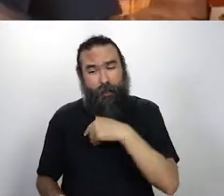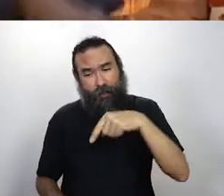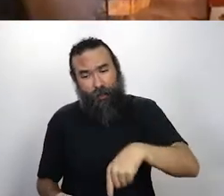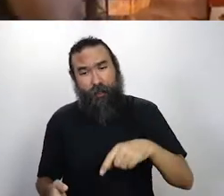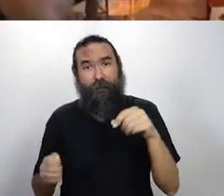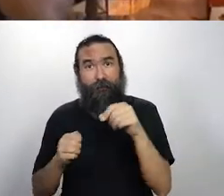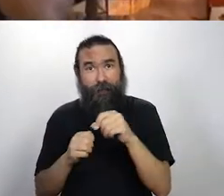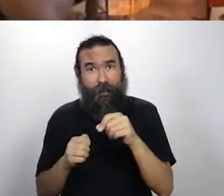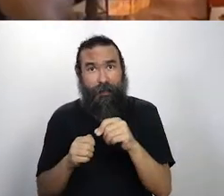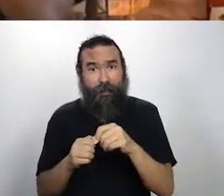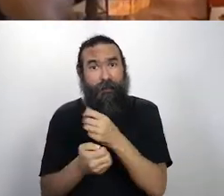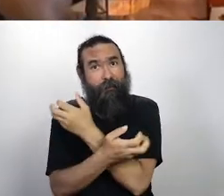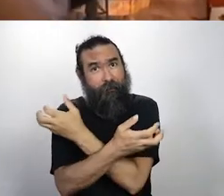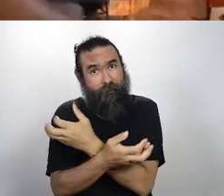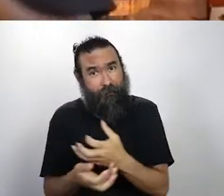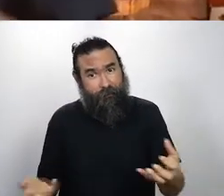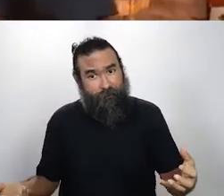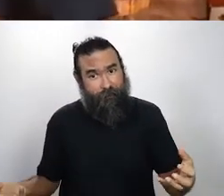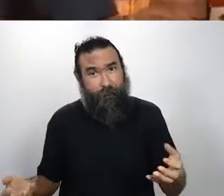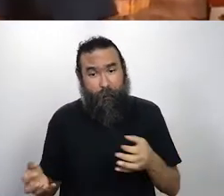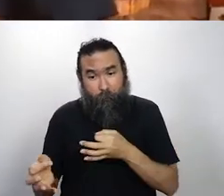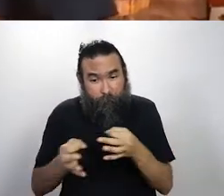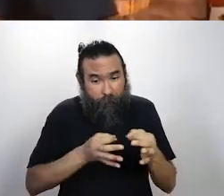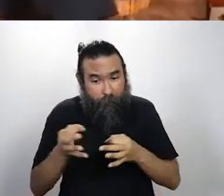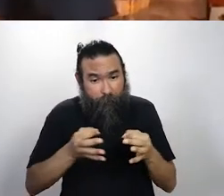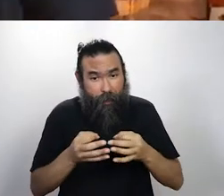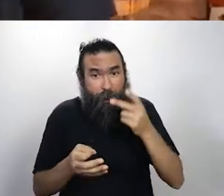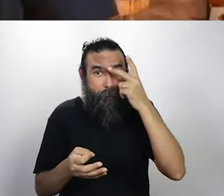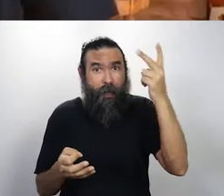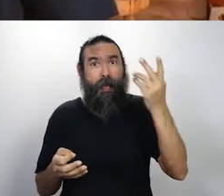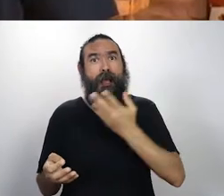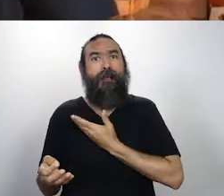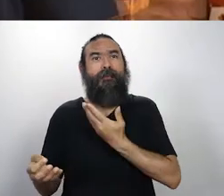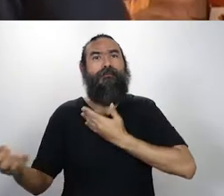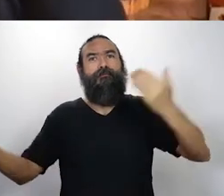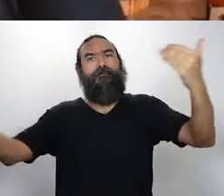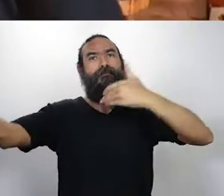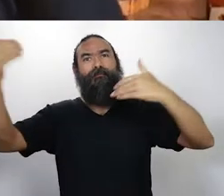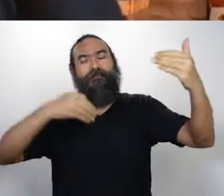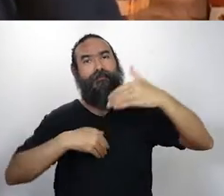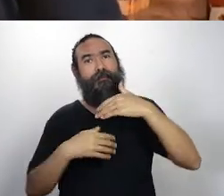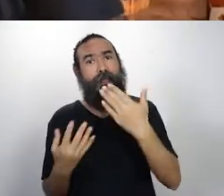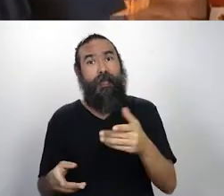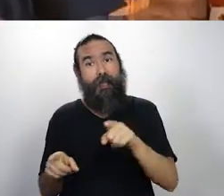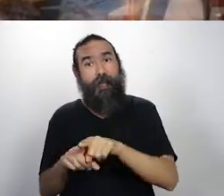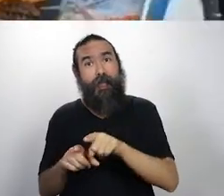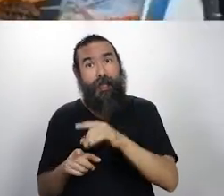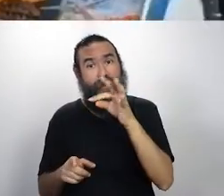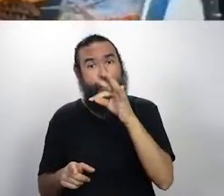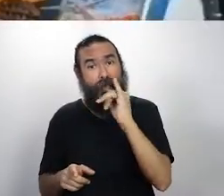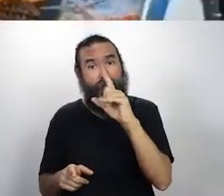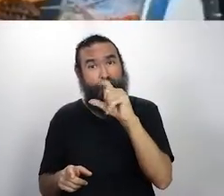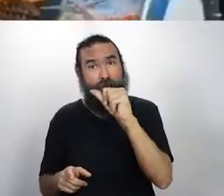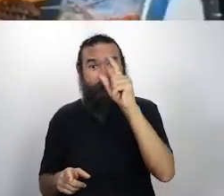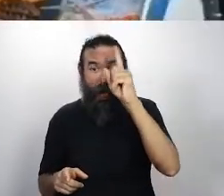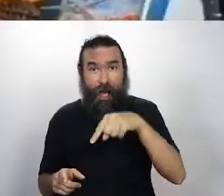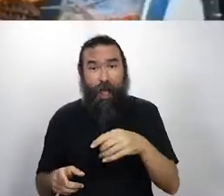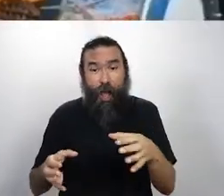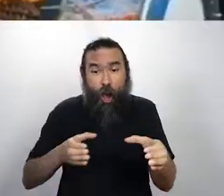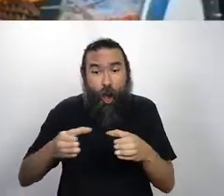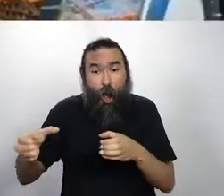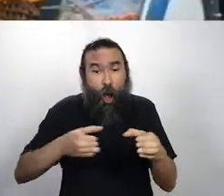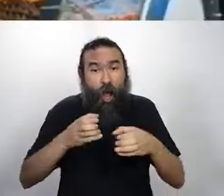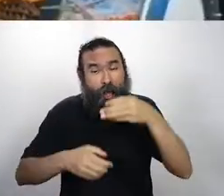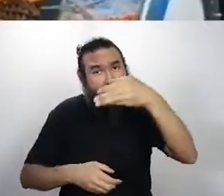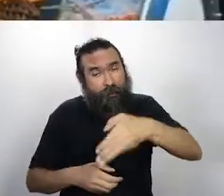para receber esses nossos amigos. E a Tila, que é uma das coordenadoras aqui da Casa de Cultura Cavaleiro de Jorge, mesmo a